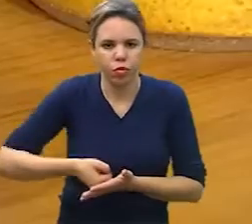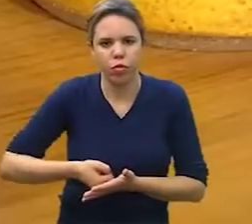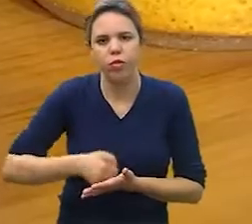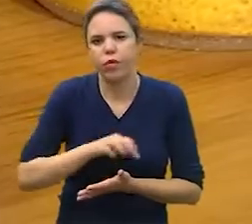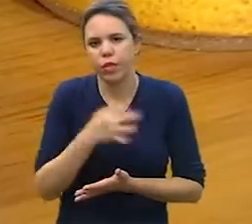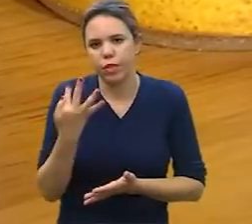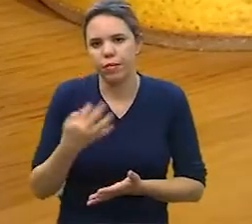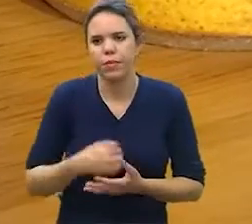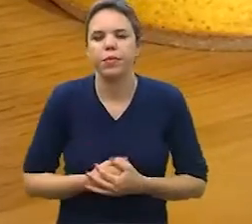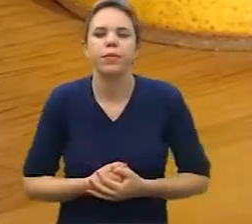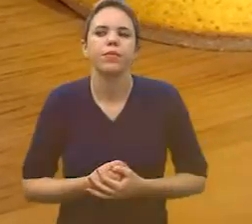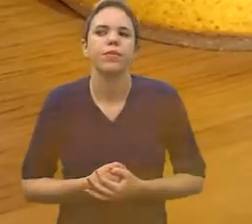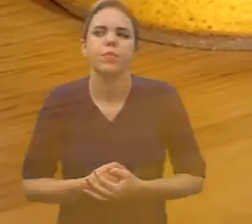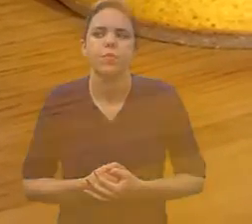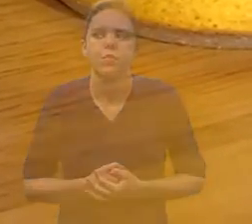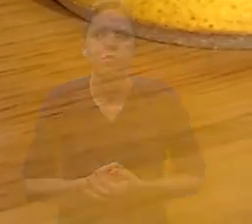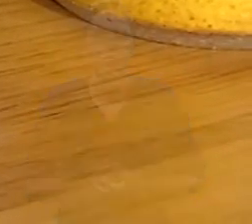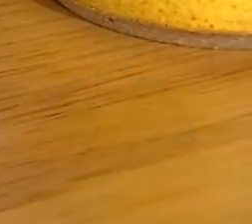mixer.